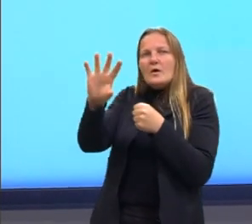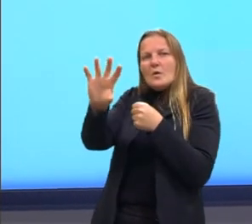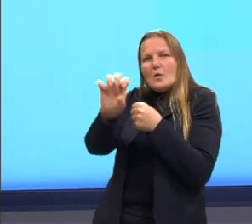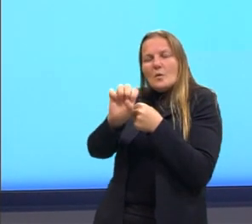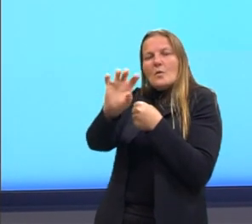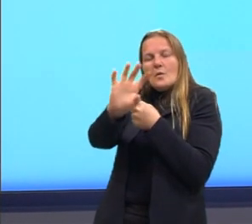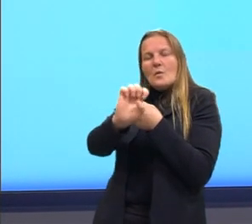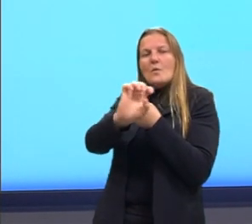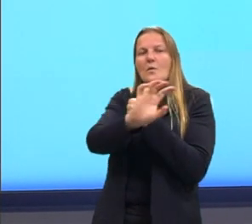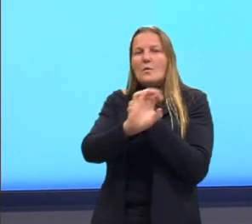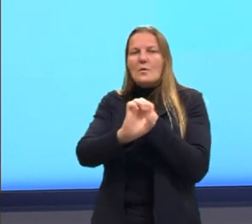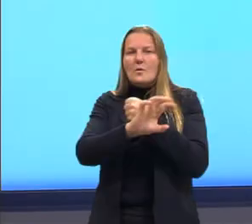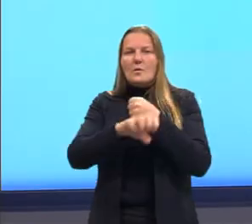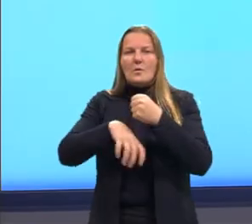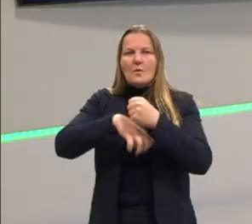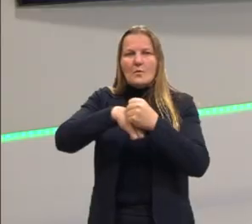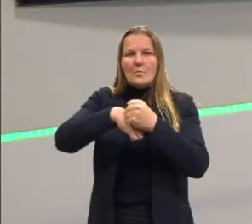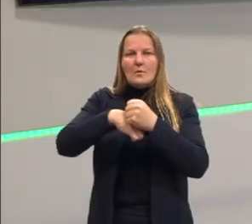calor pelo ambiente